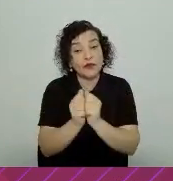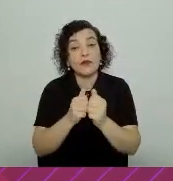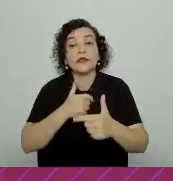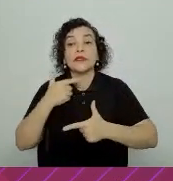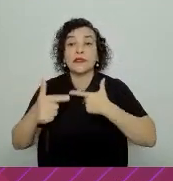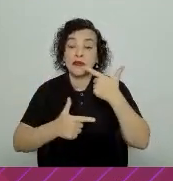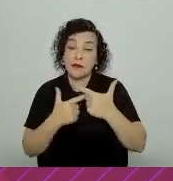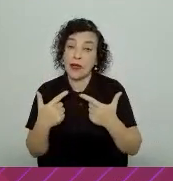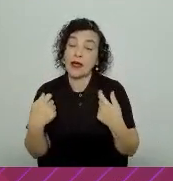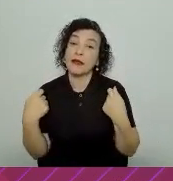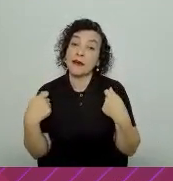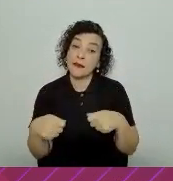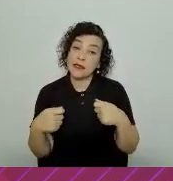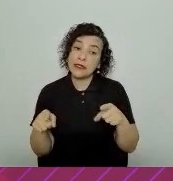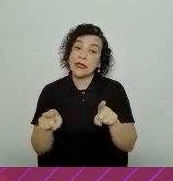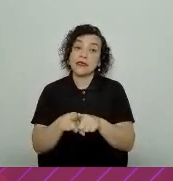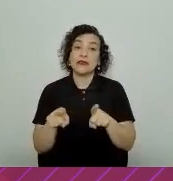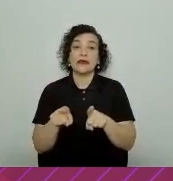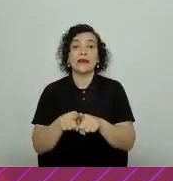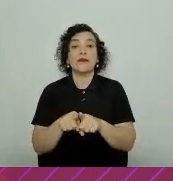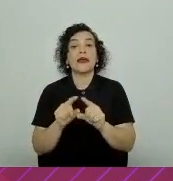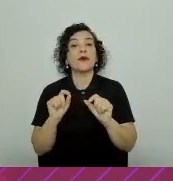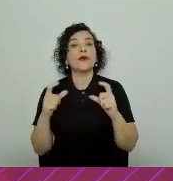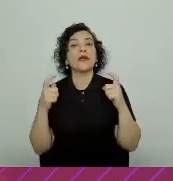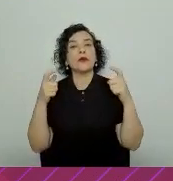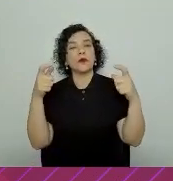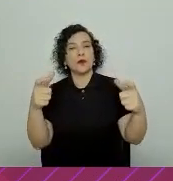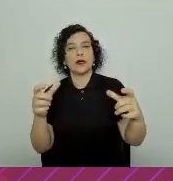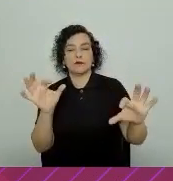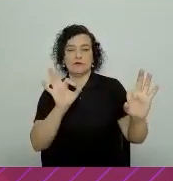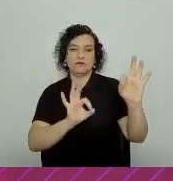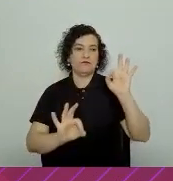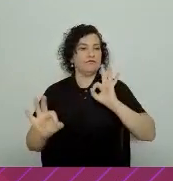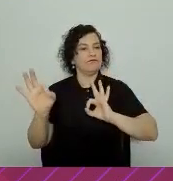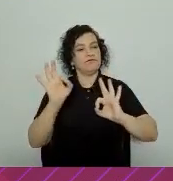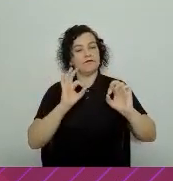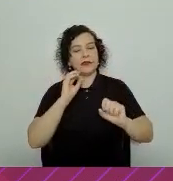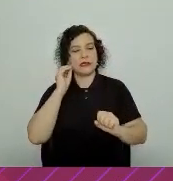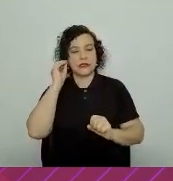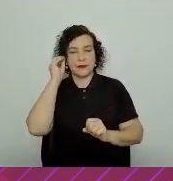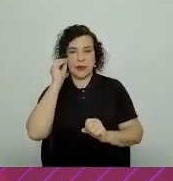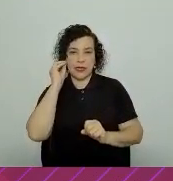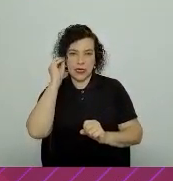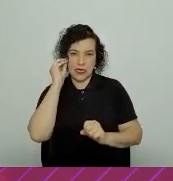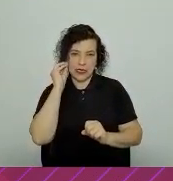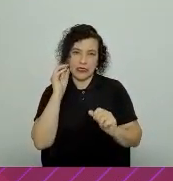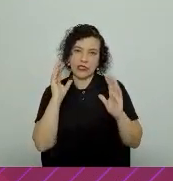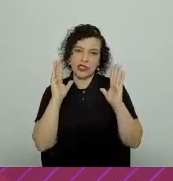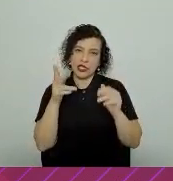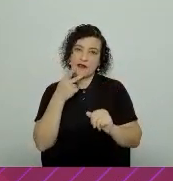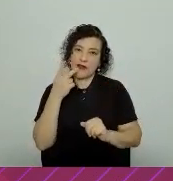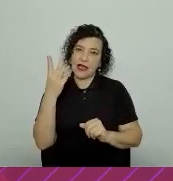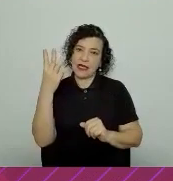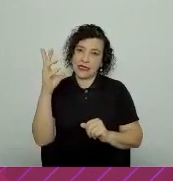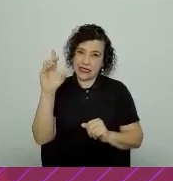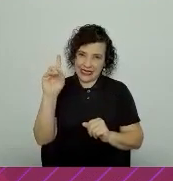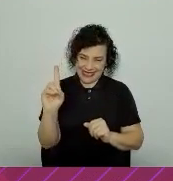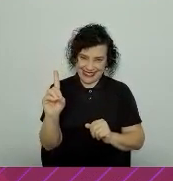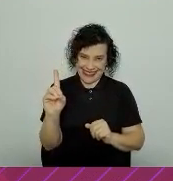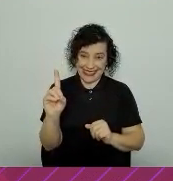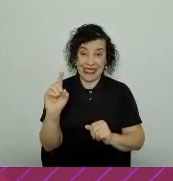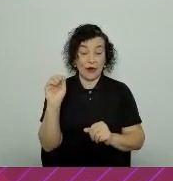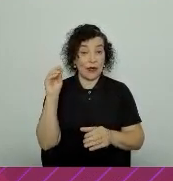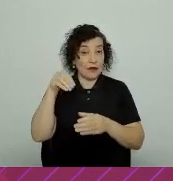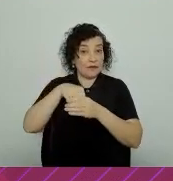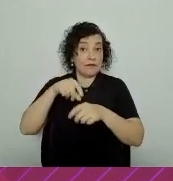nós vamos ter que projetar o ambiente né a experiências e o ambiente Então como diz lá 3D renderizado em